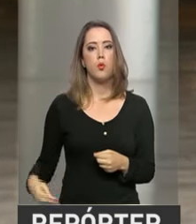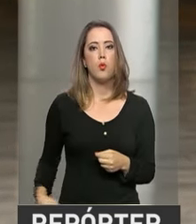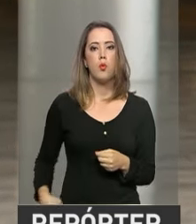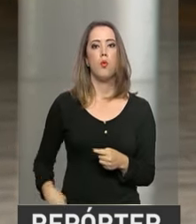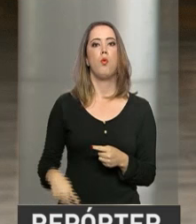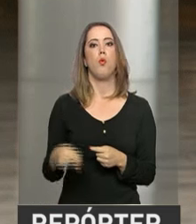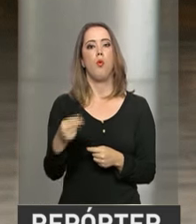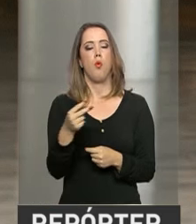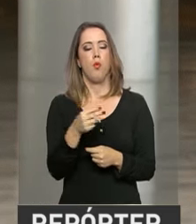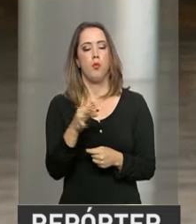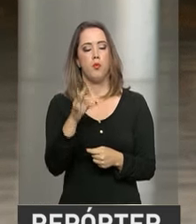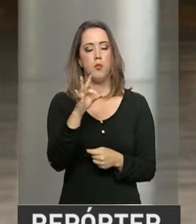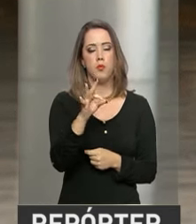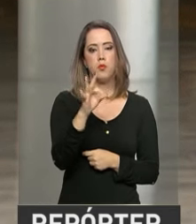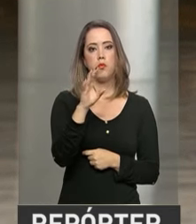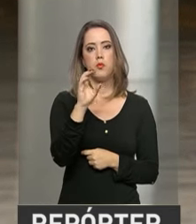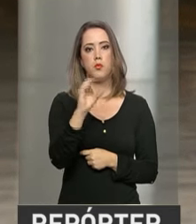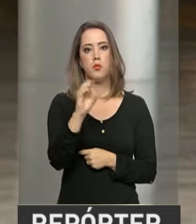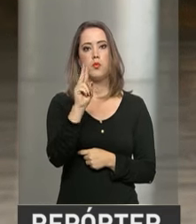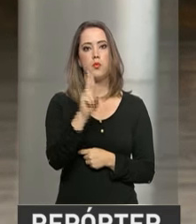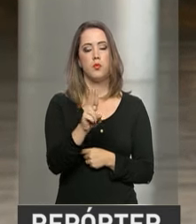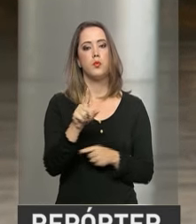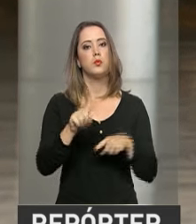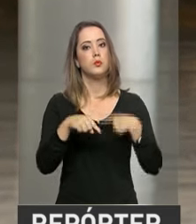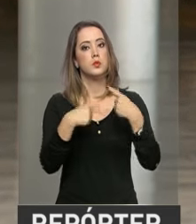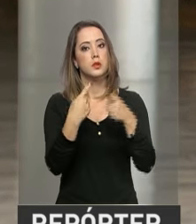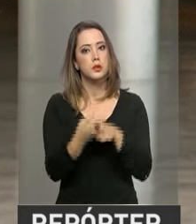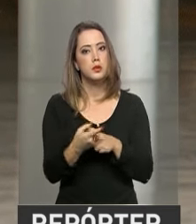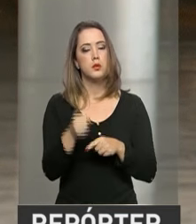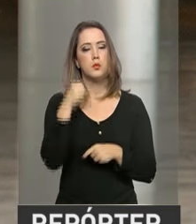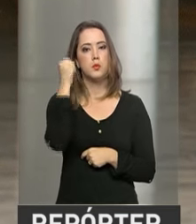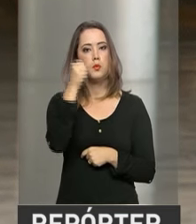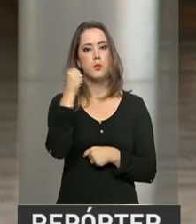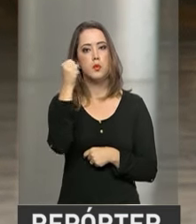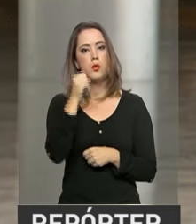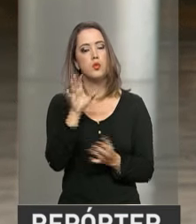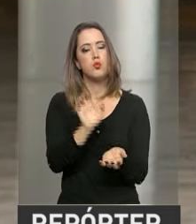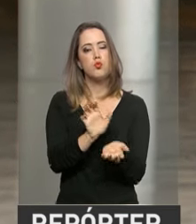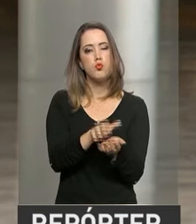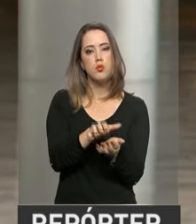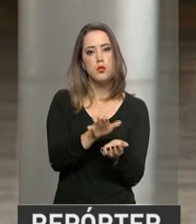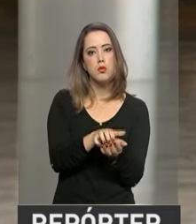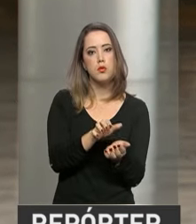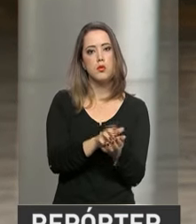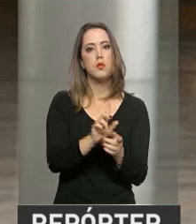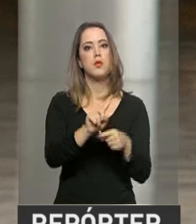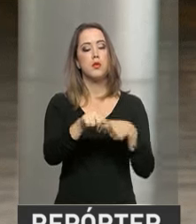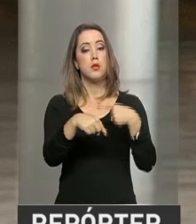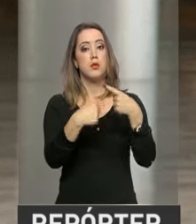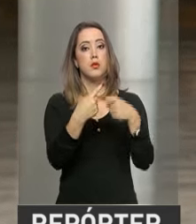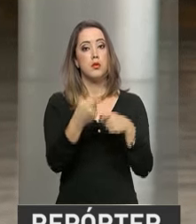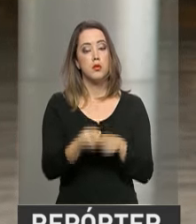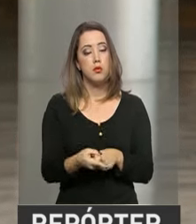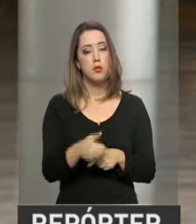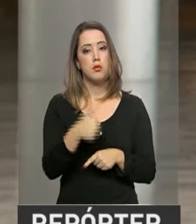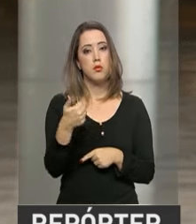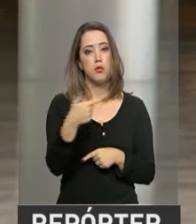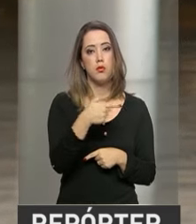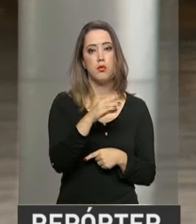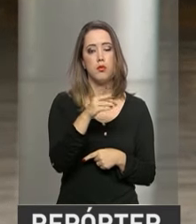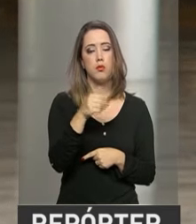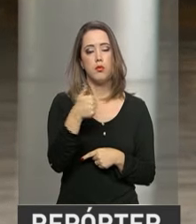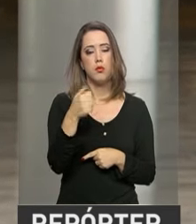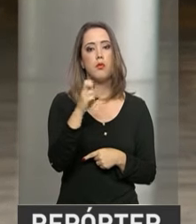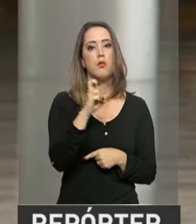Contas da União. Na sequência, a reunião é com o senador pernambucano Fernando Bezerra Coelho do PSB. E a partir de meio e